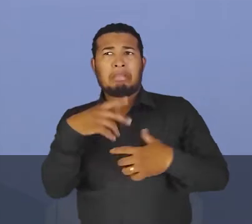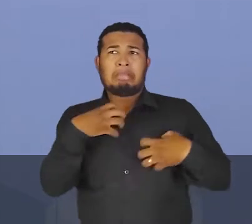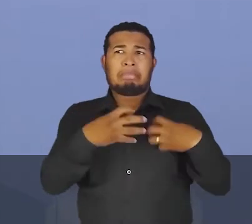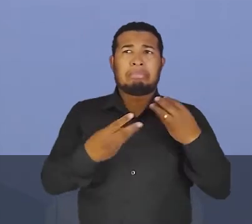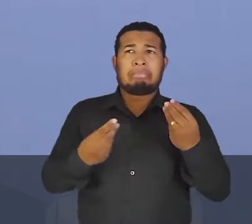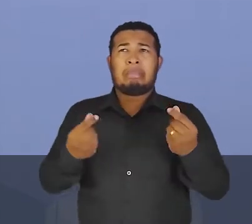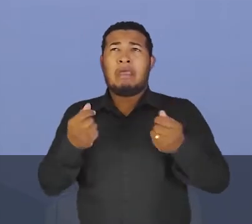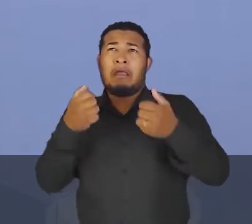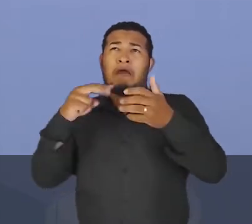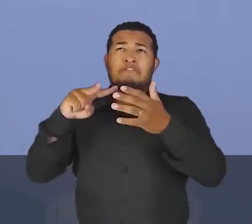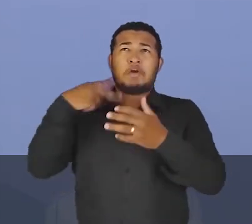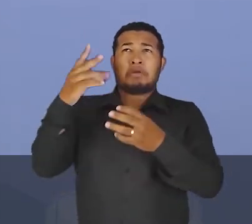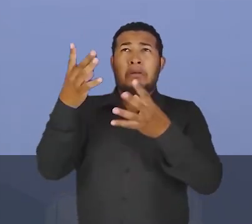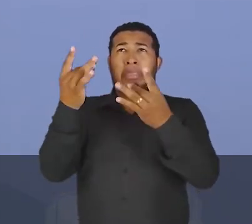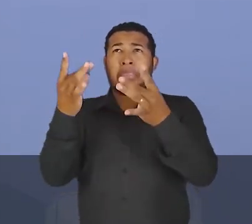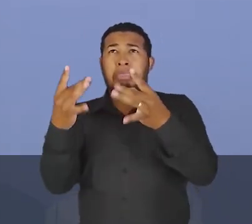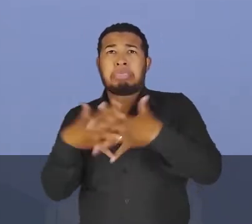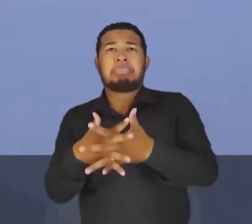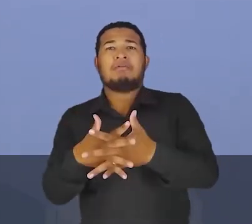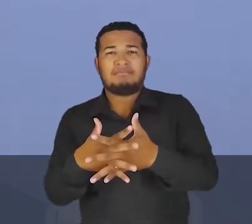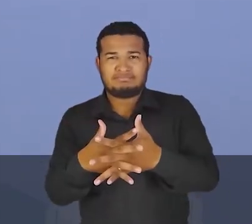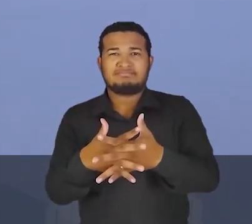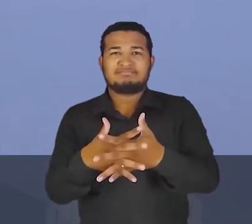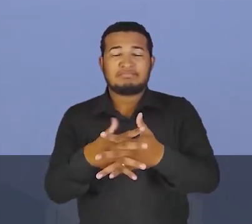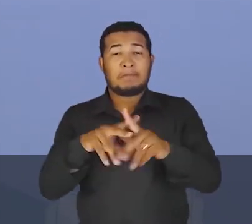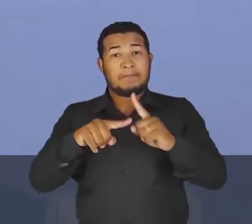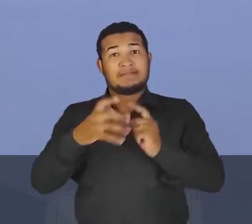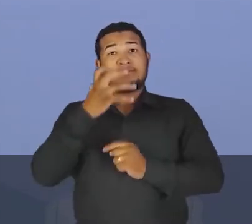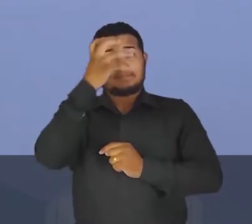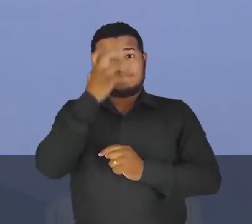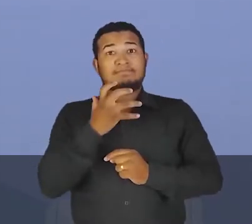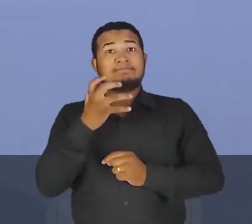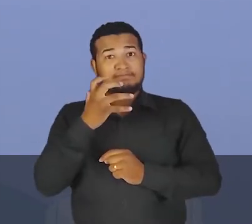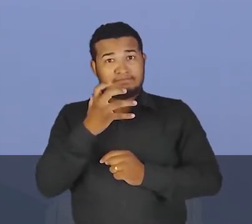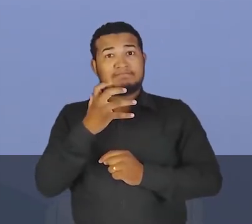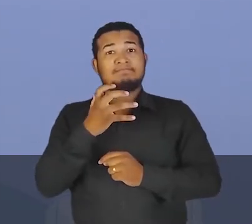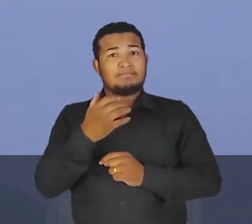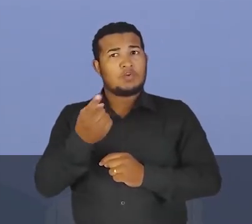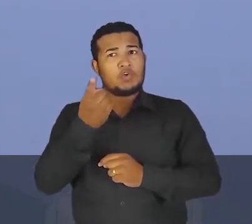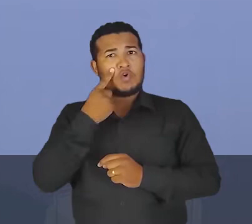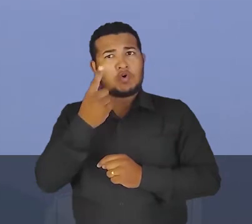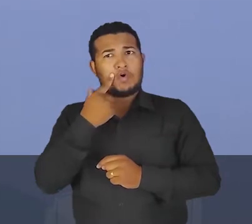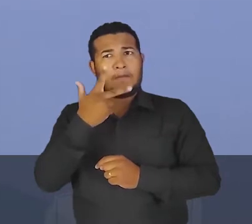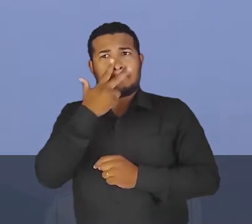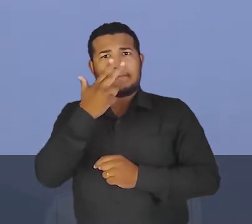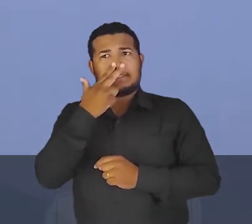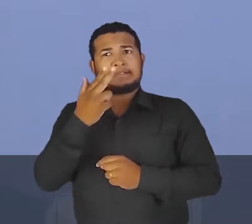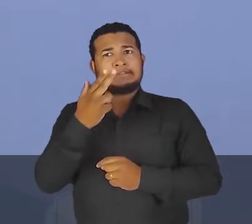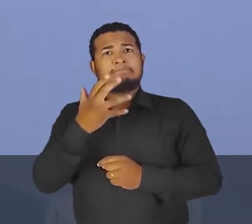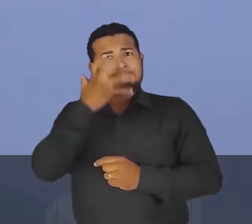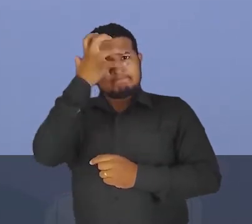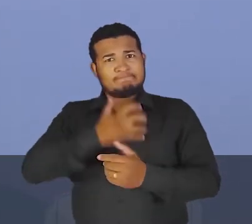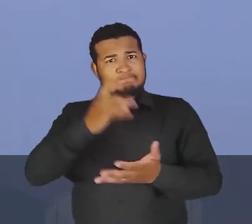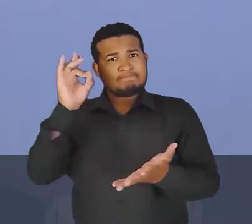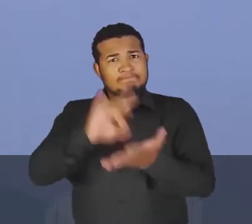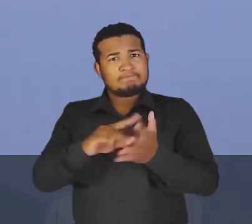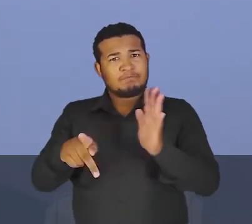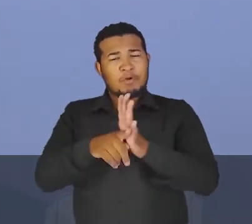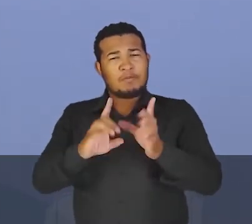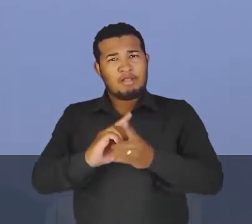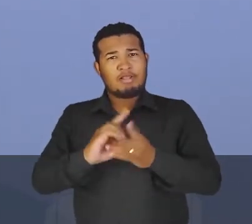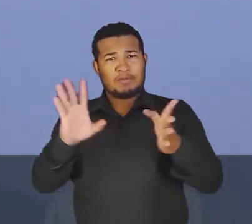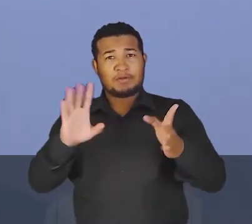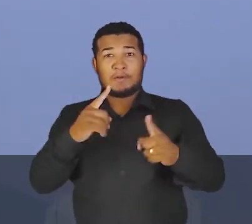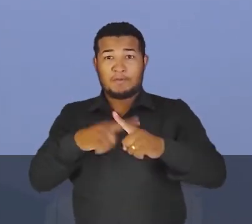explicar o que faz o vereador. E olha só que coisa séria, olha só que coisa muito, muito séria para a nossa democracia.